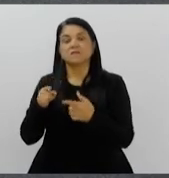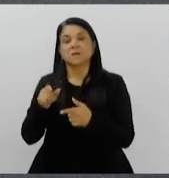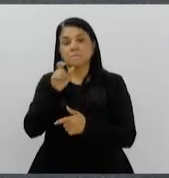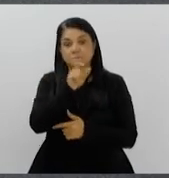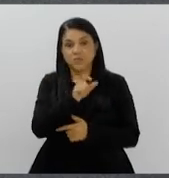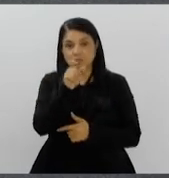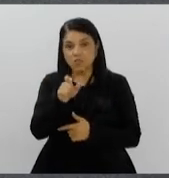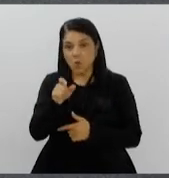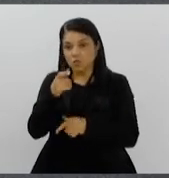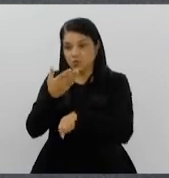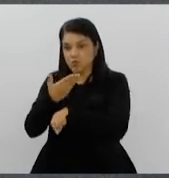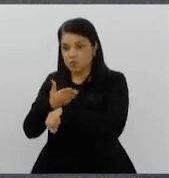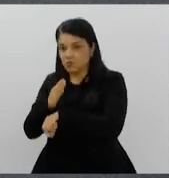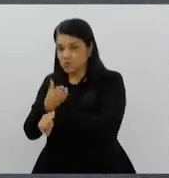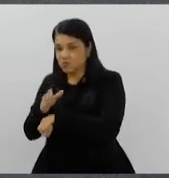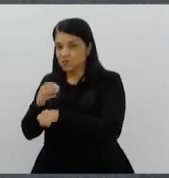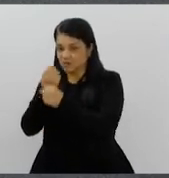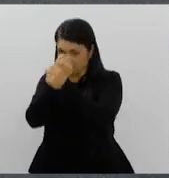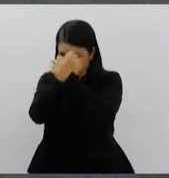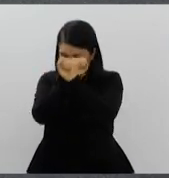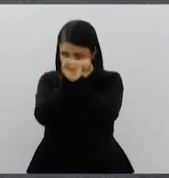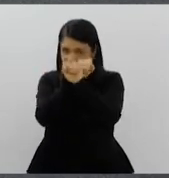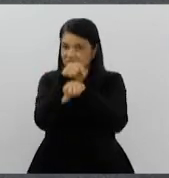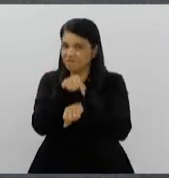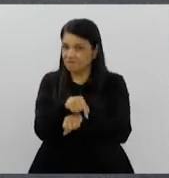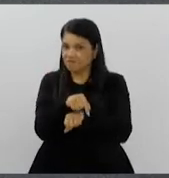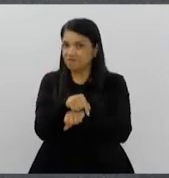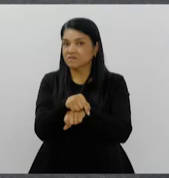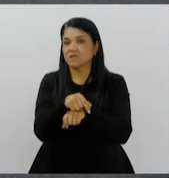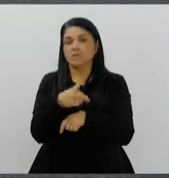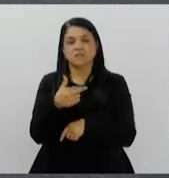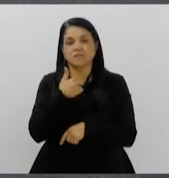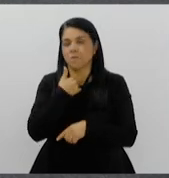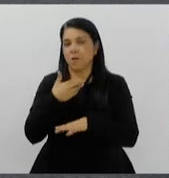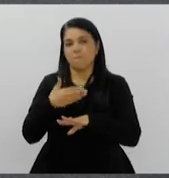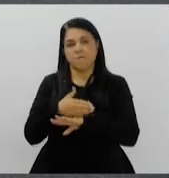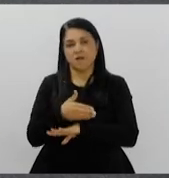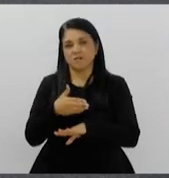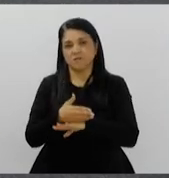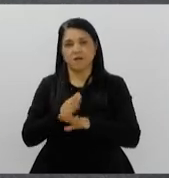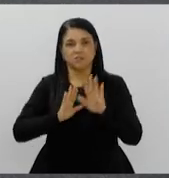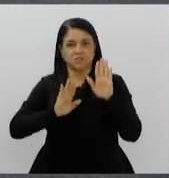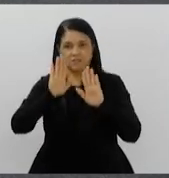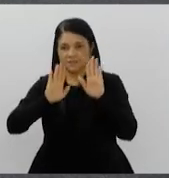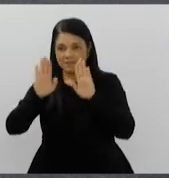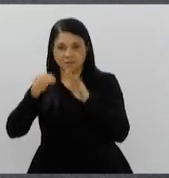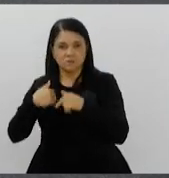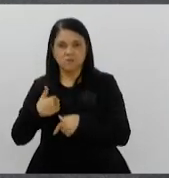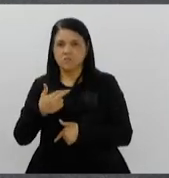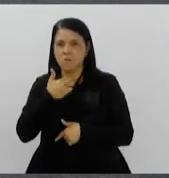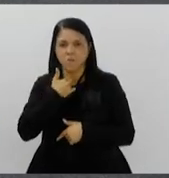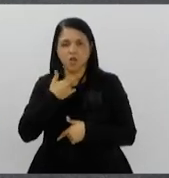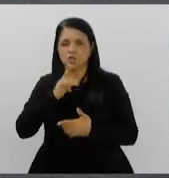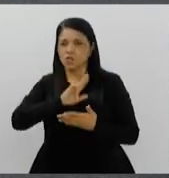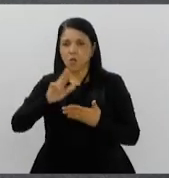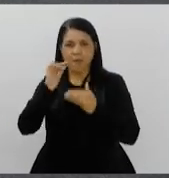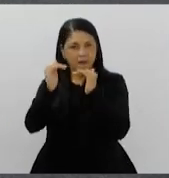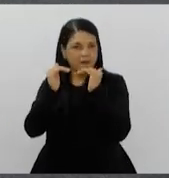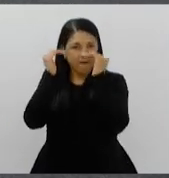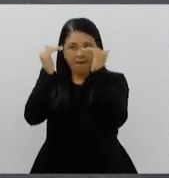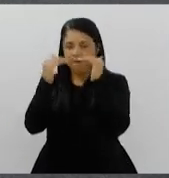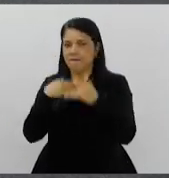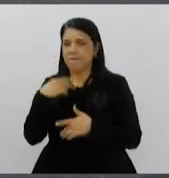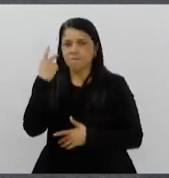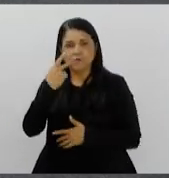em práticas análogas à escravidão possam participar de licitações, serem nomeados a cargos, etc., uma forma da gente se